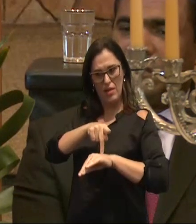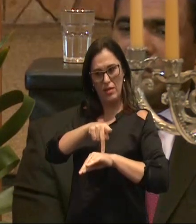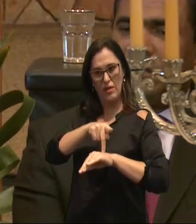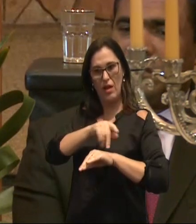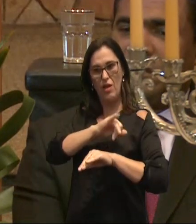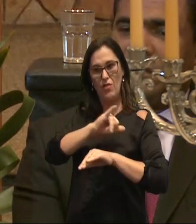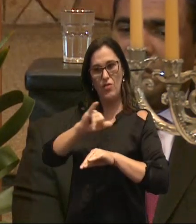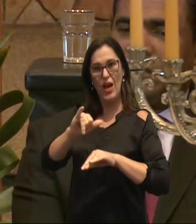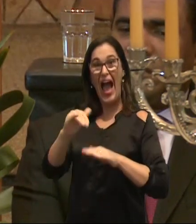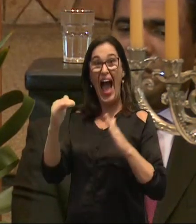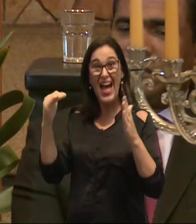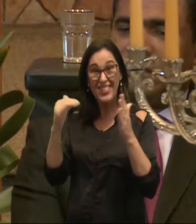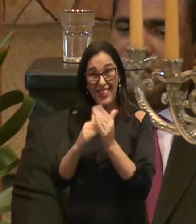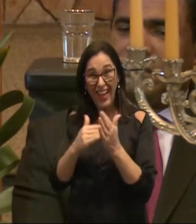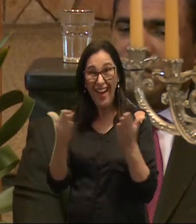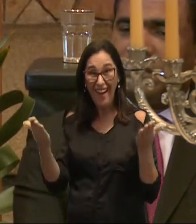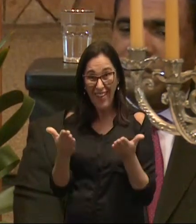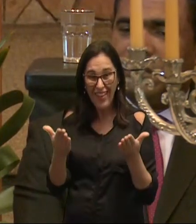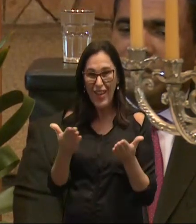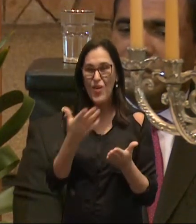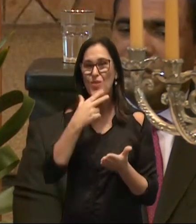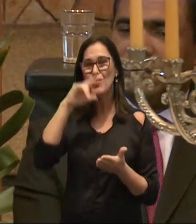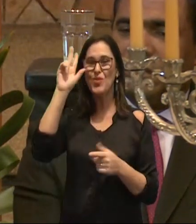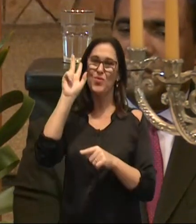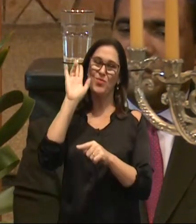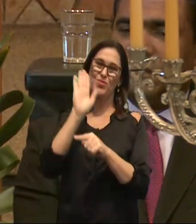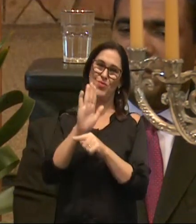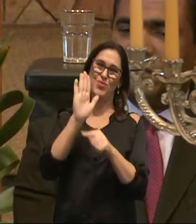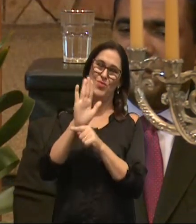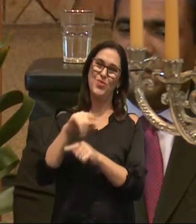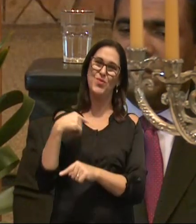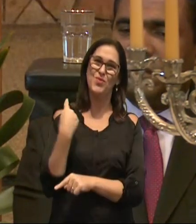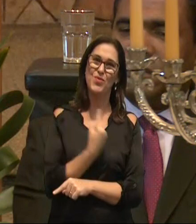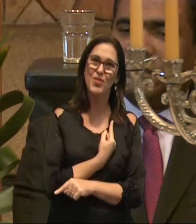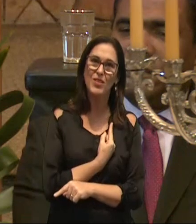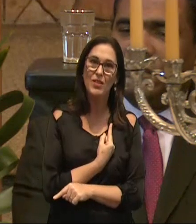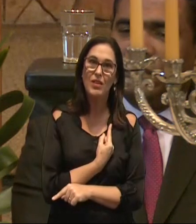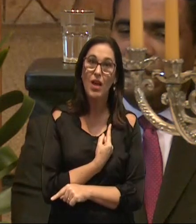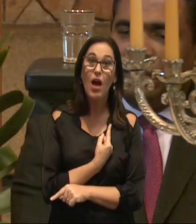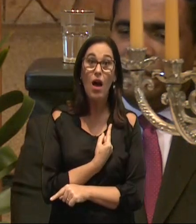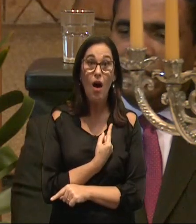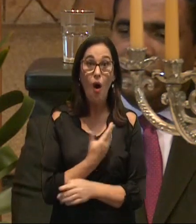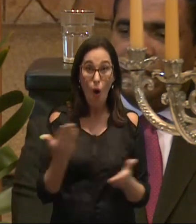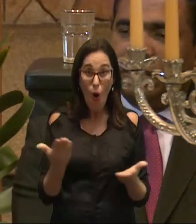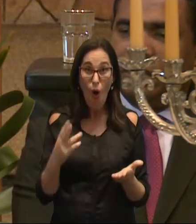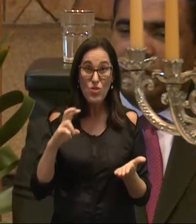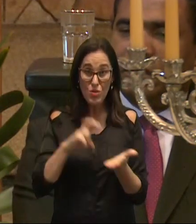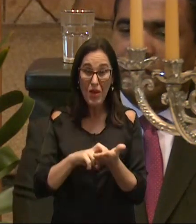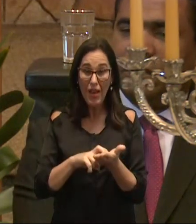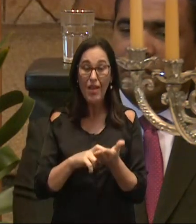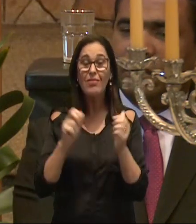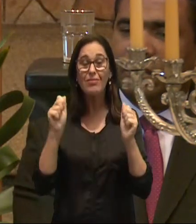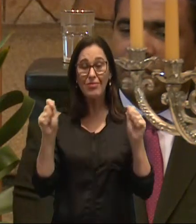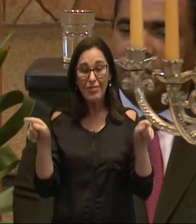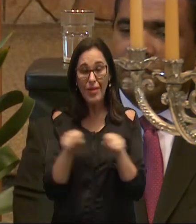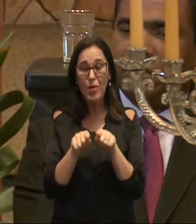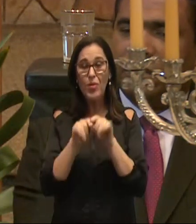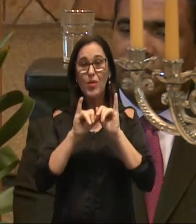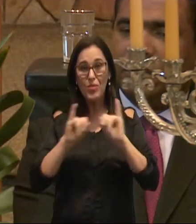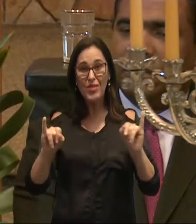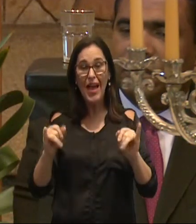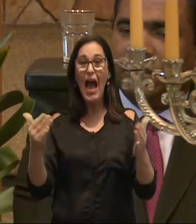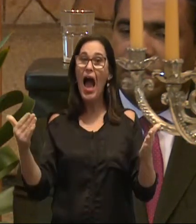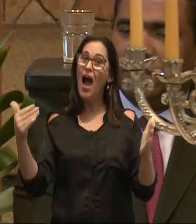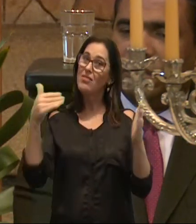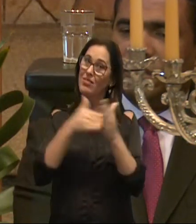até aqui nos ajudou o Senhor. E nesta manhã nós podemos dizer: até aqui nos ajudou o Senhor. E através deste memorial,